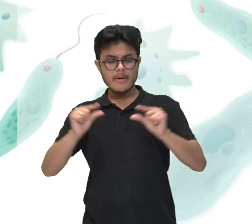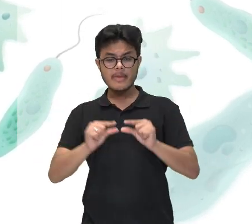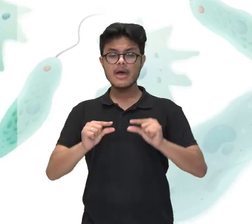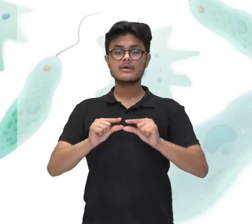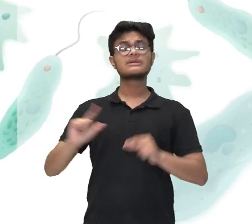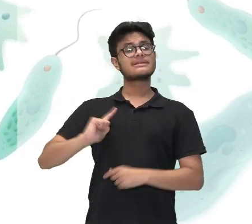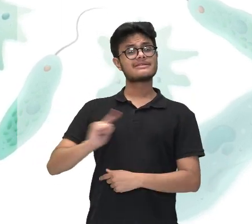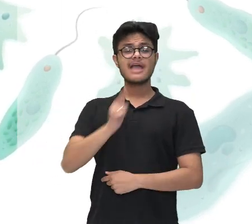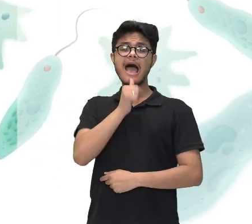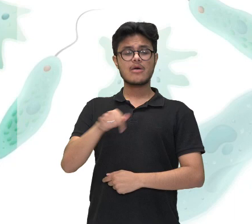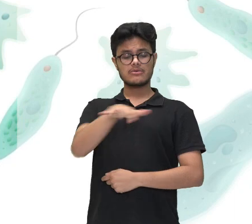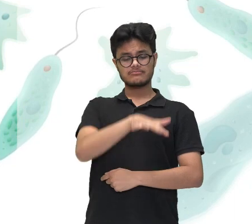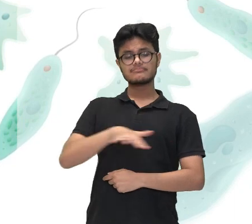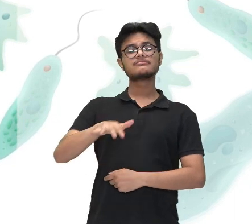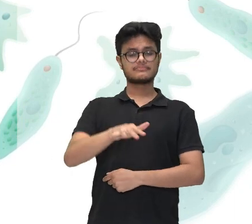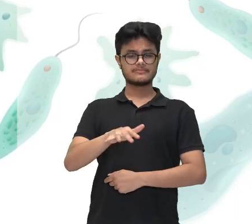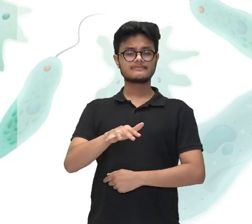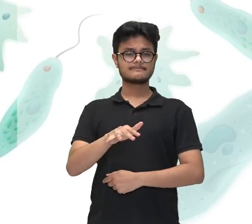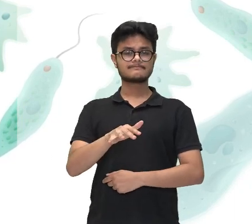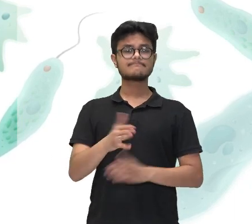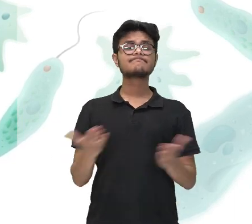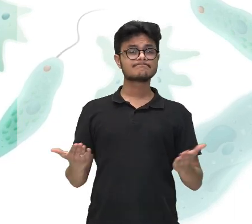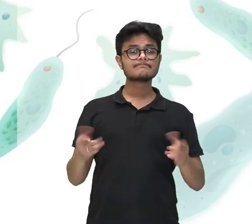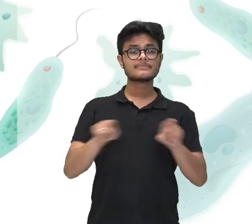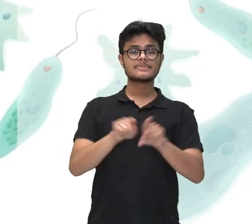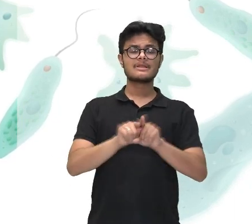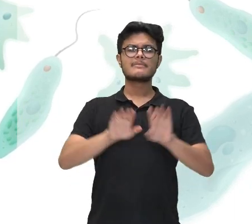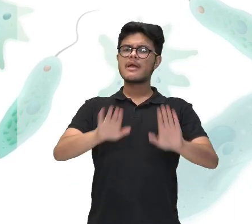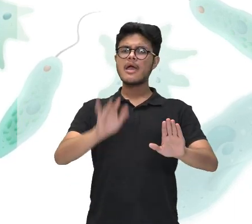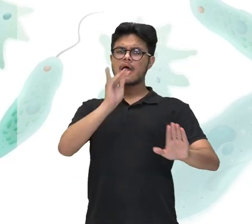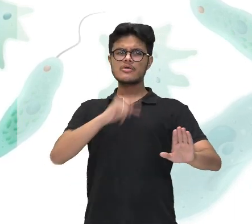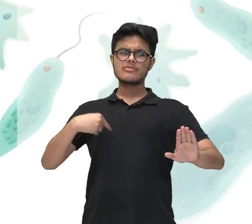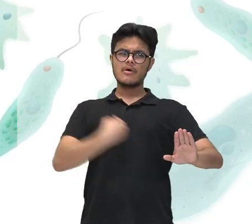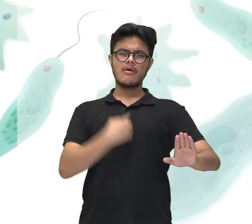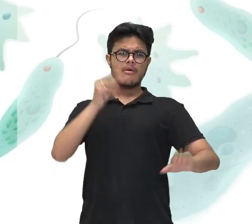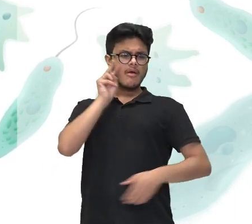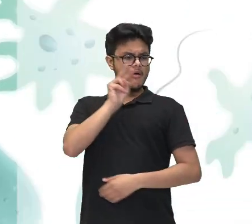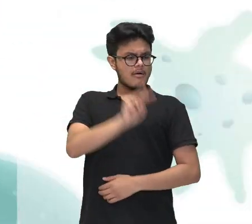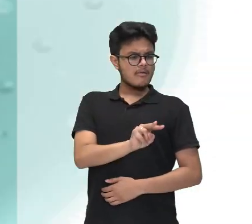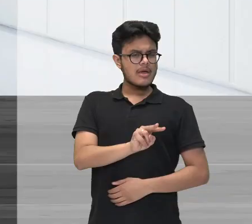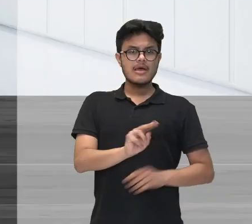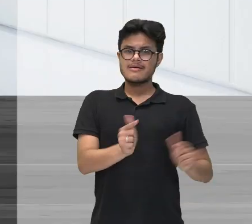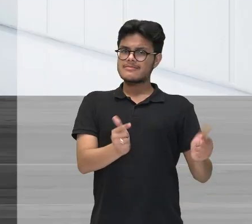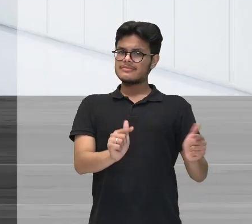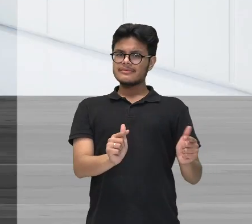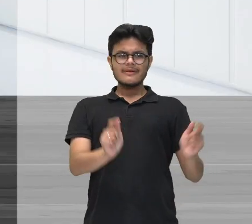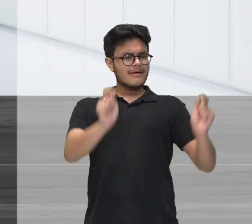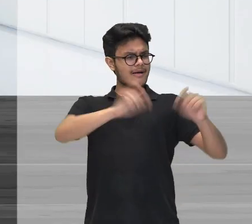na água, em ambientes em que nós não vemos a existência deles.